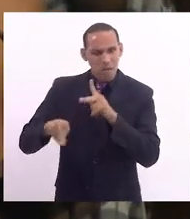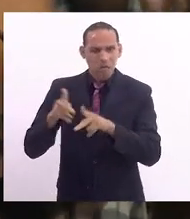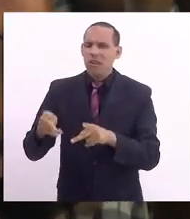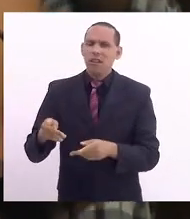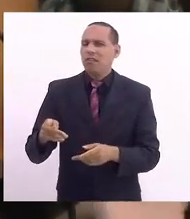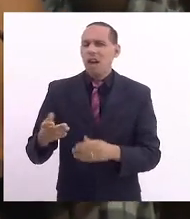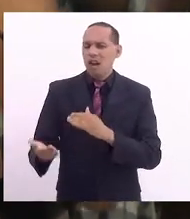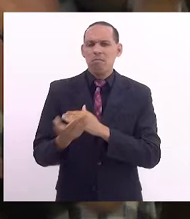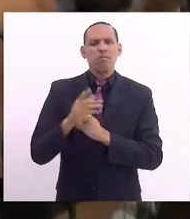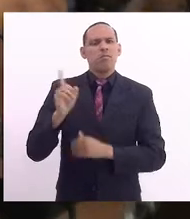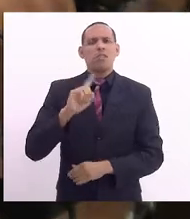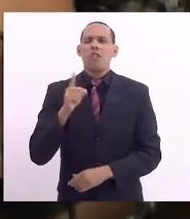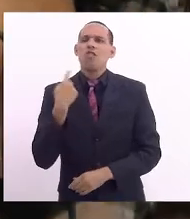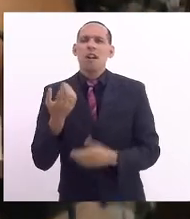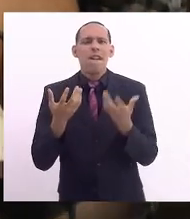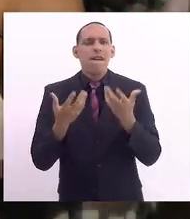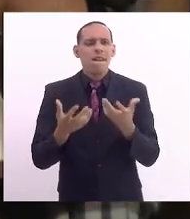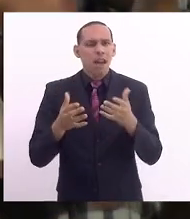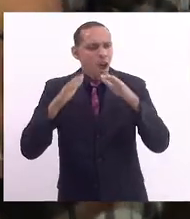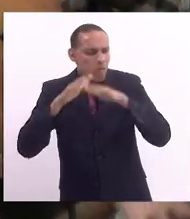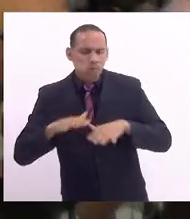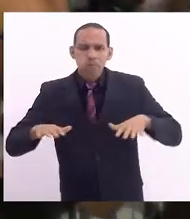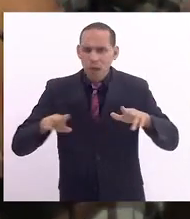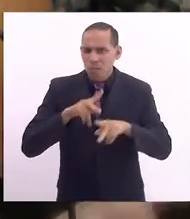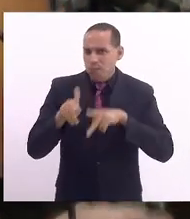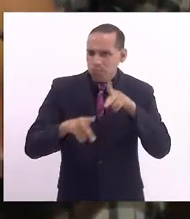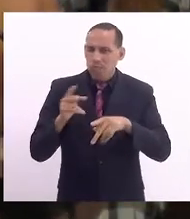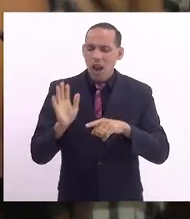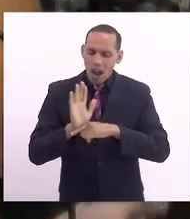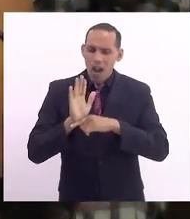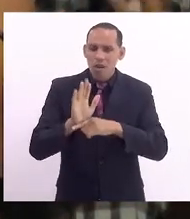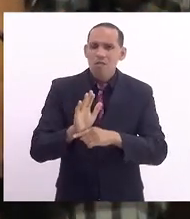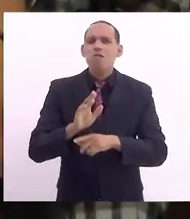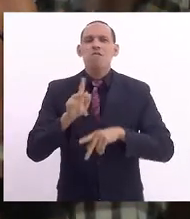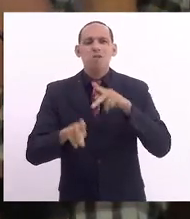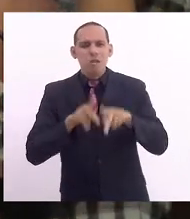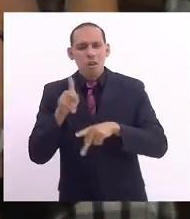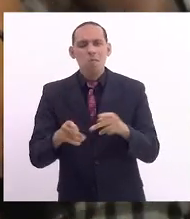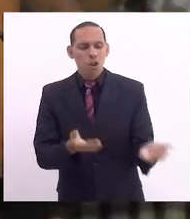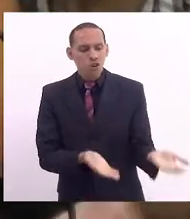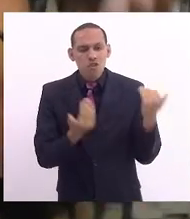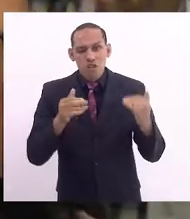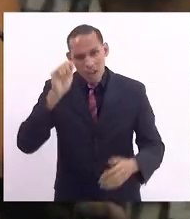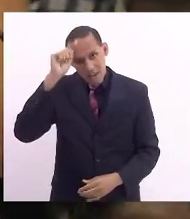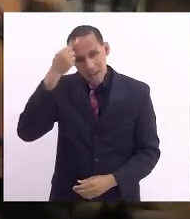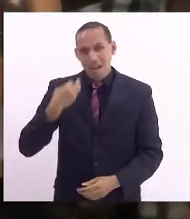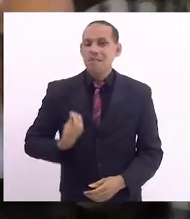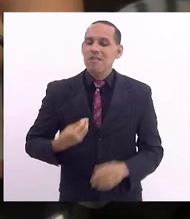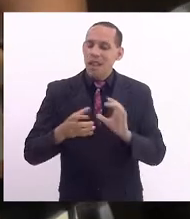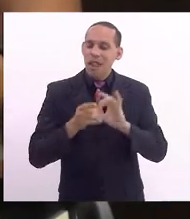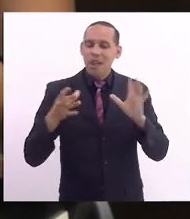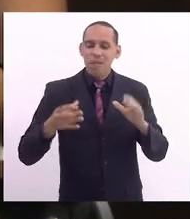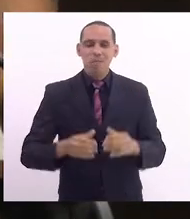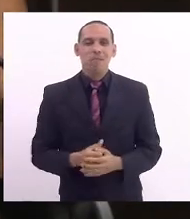serve. Queremos liberdade para todo o nosso povo, reparação para o nosso povo, nossa juventude negra, viva e livre.